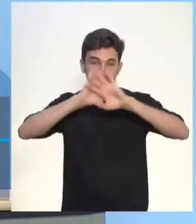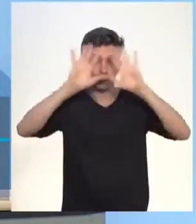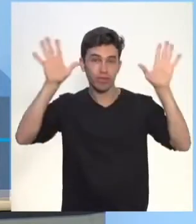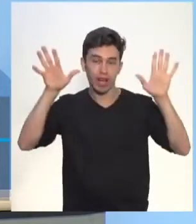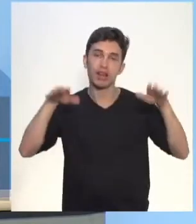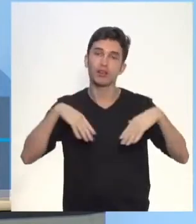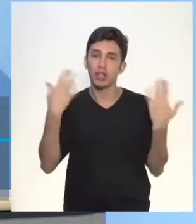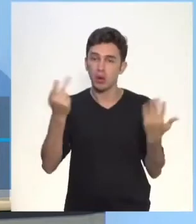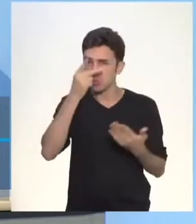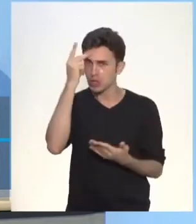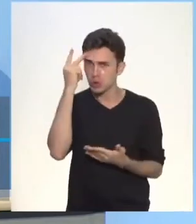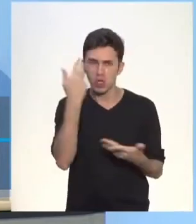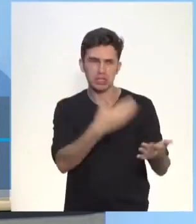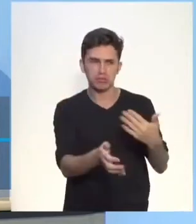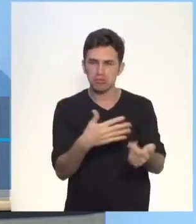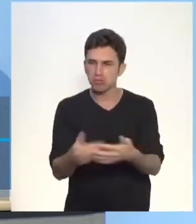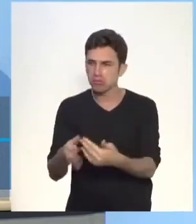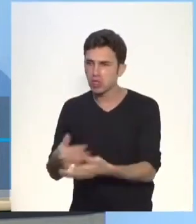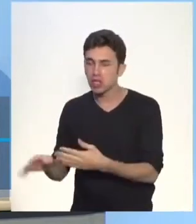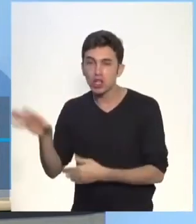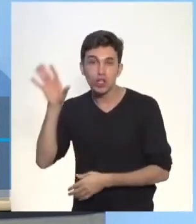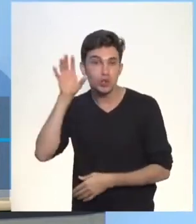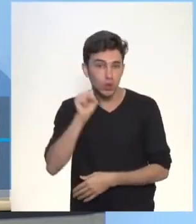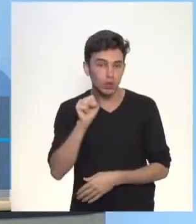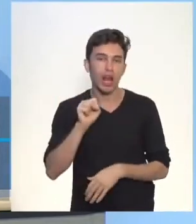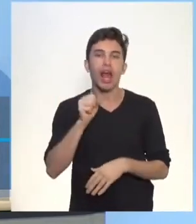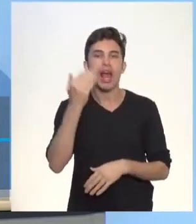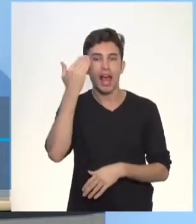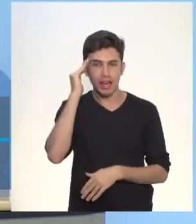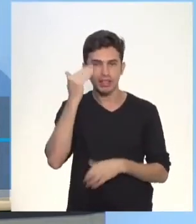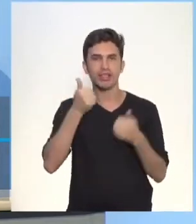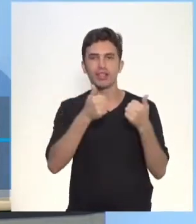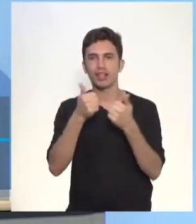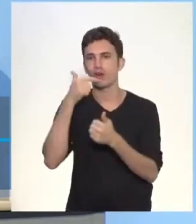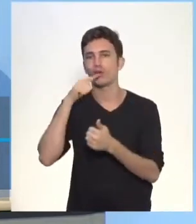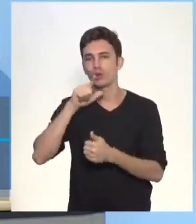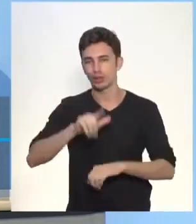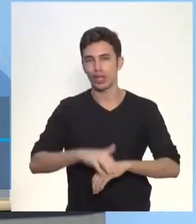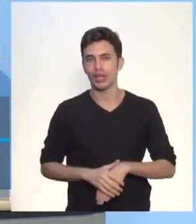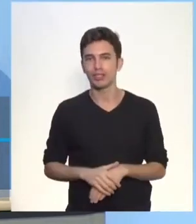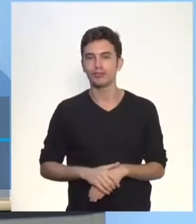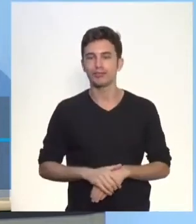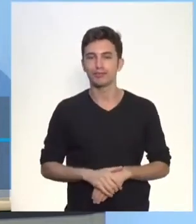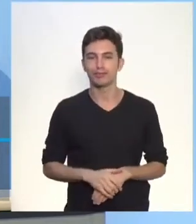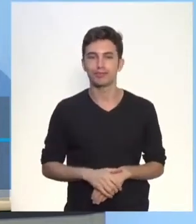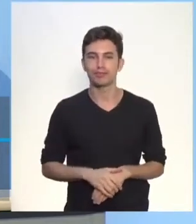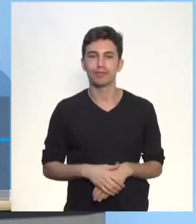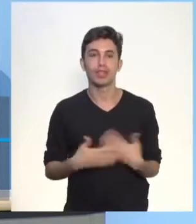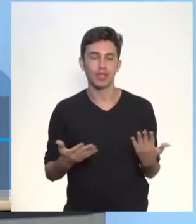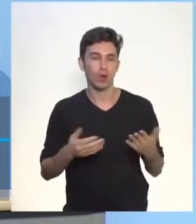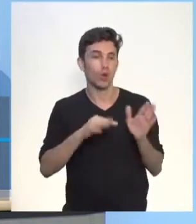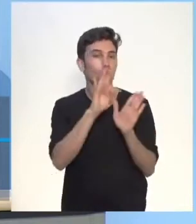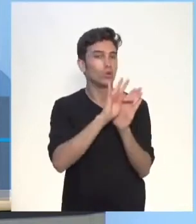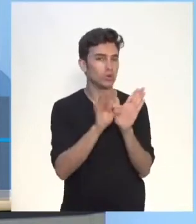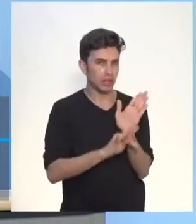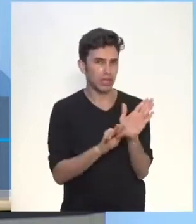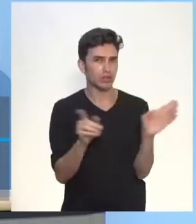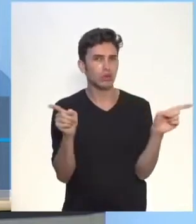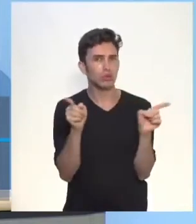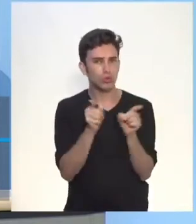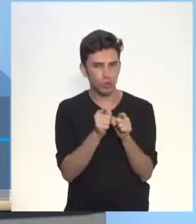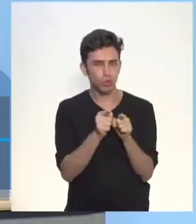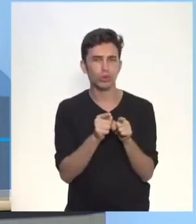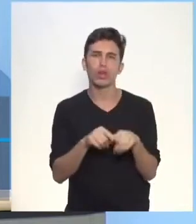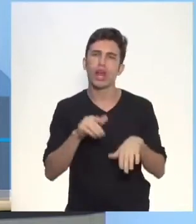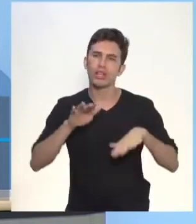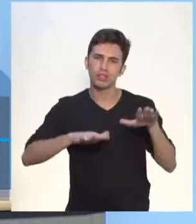qualquer pessoa que ouvir esse podcast, ela consegue entender e observar essas informações. Então, um texto bem curto.